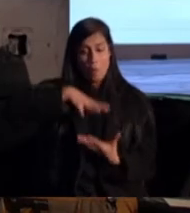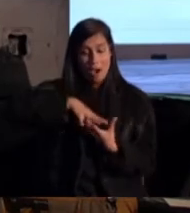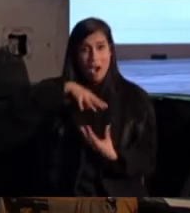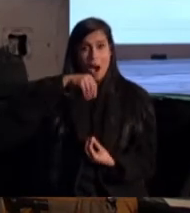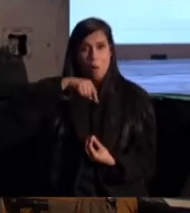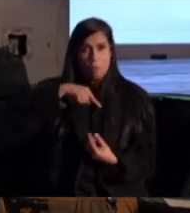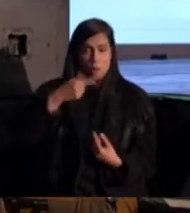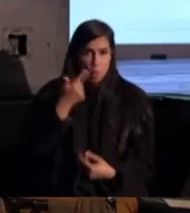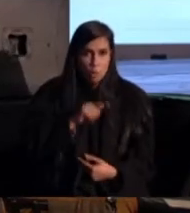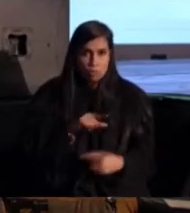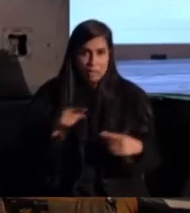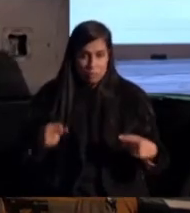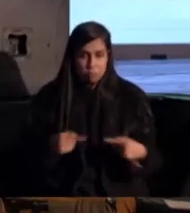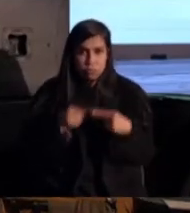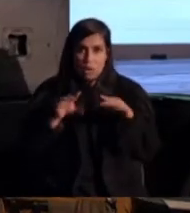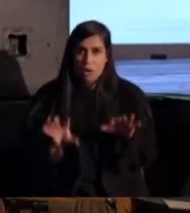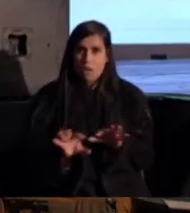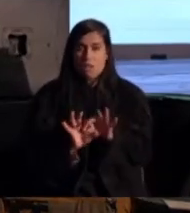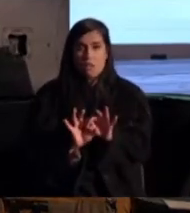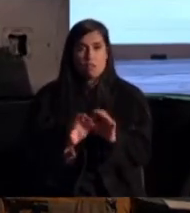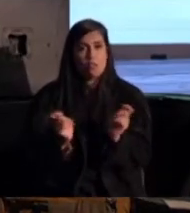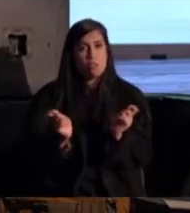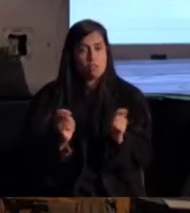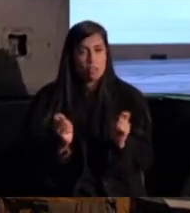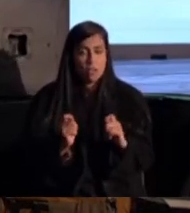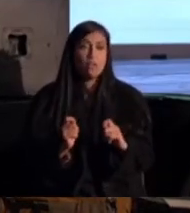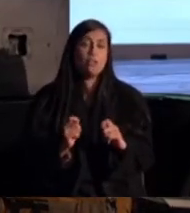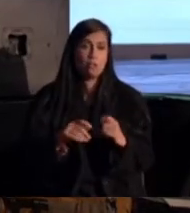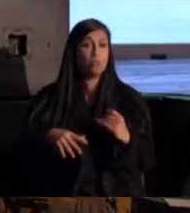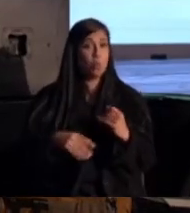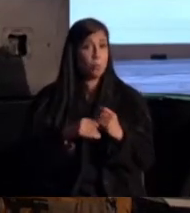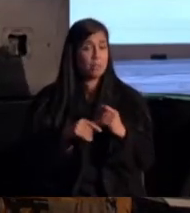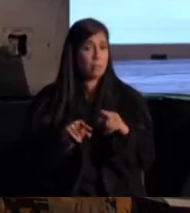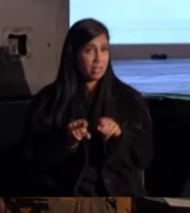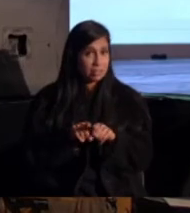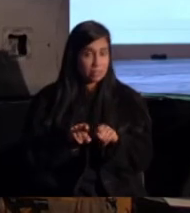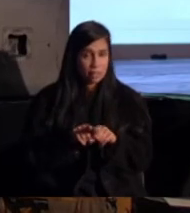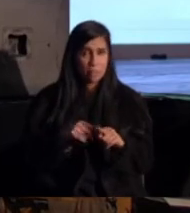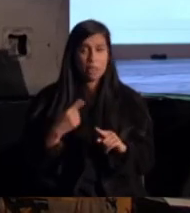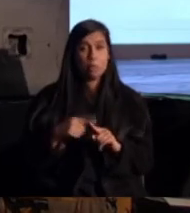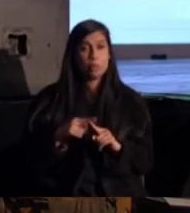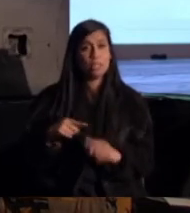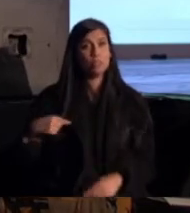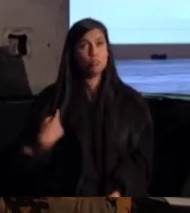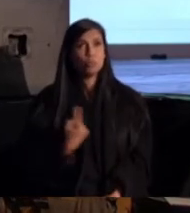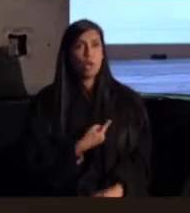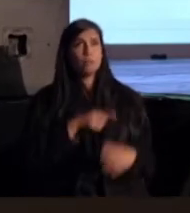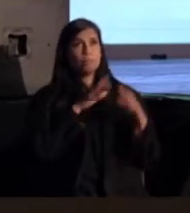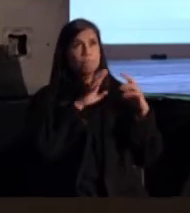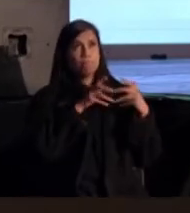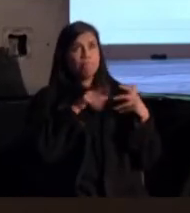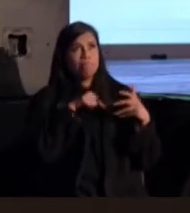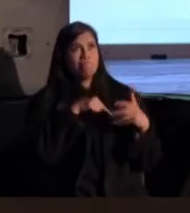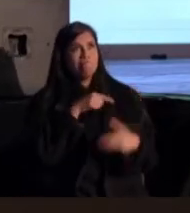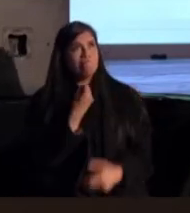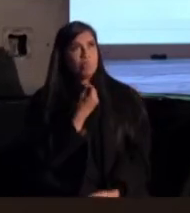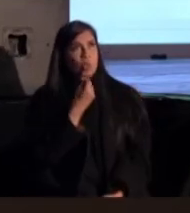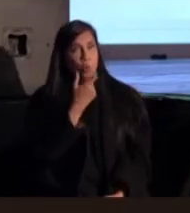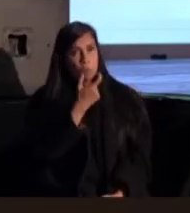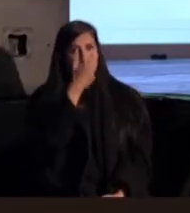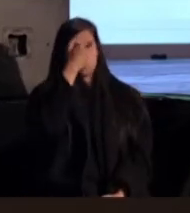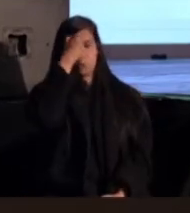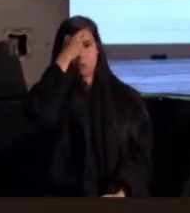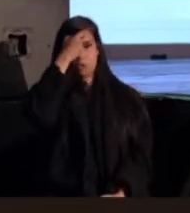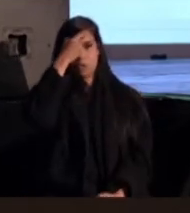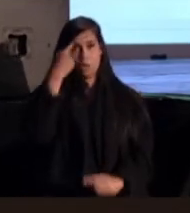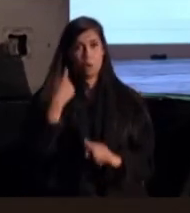do platonismo, do cartesianismo, e que reforçariam que a nossa racionalidade ela está